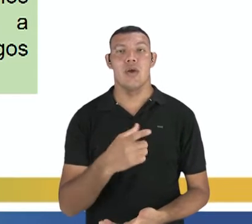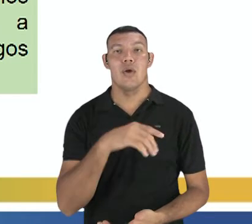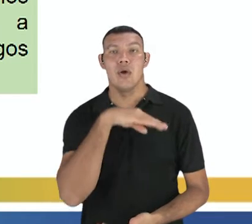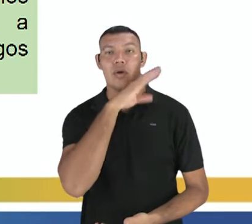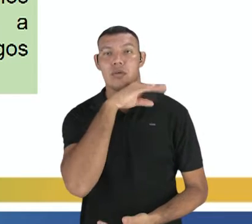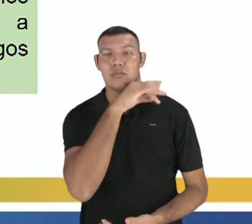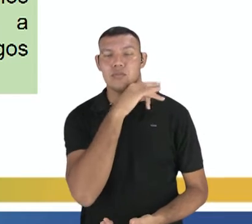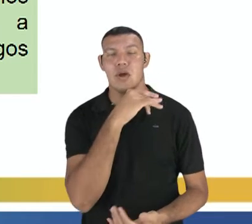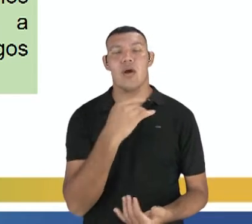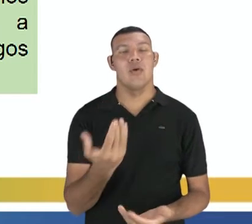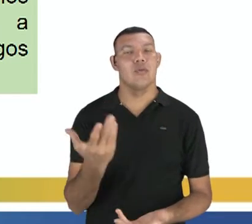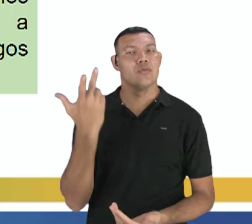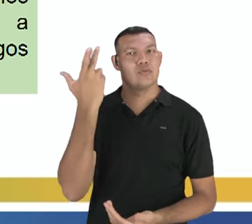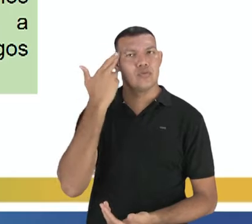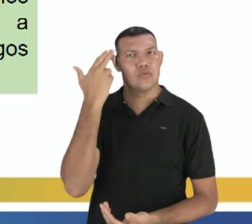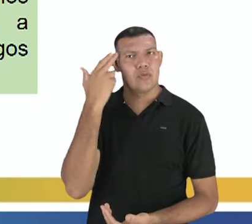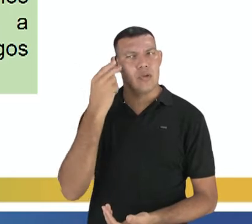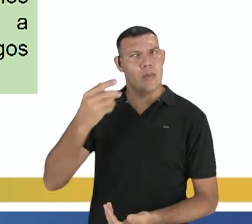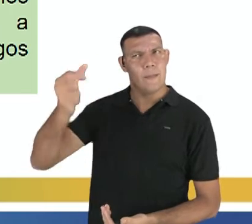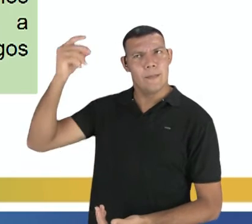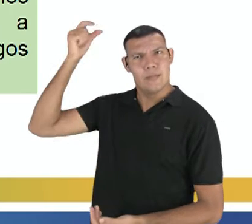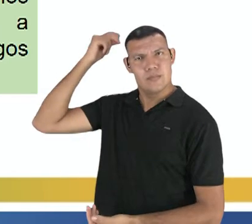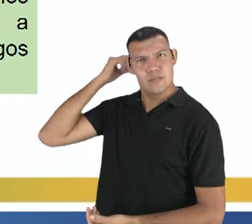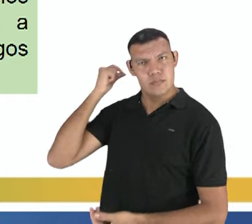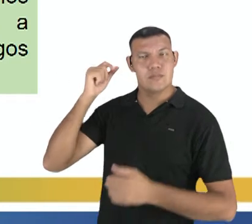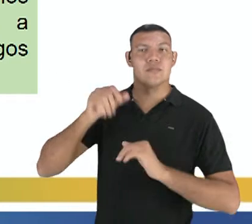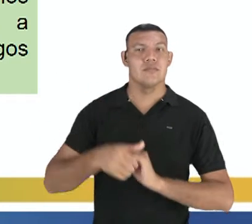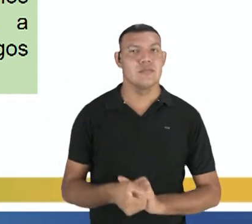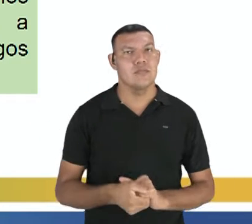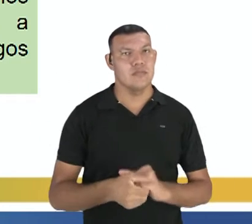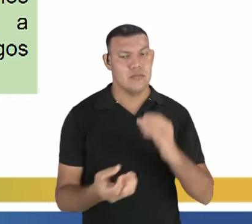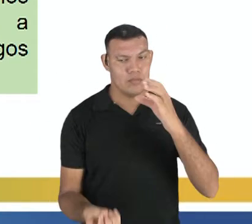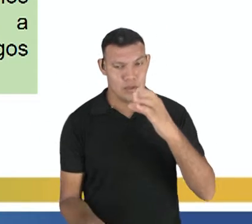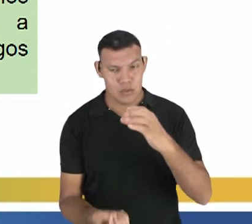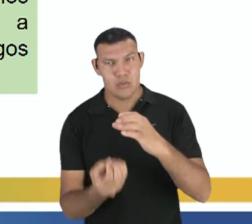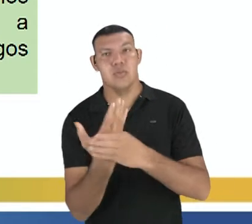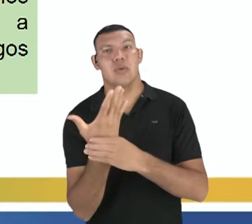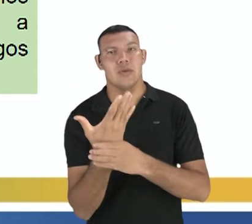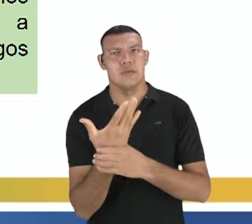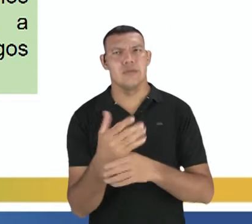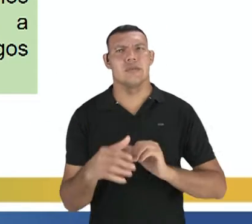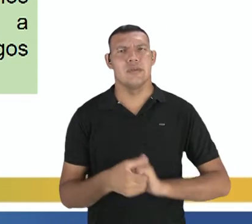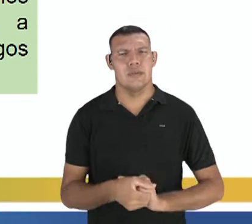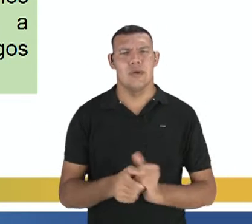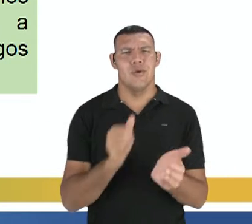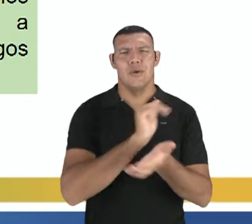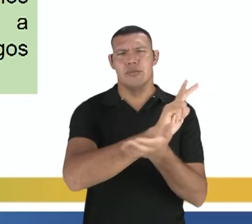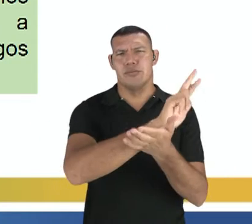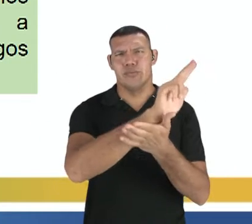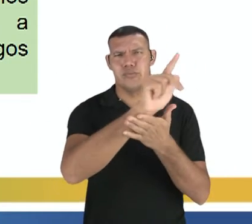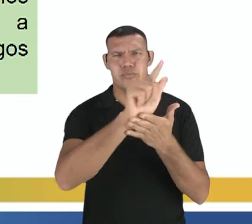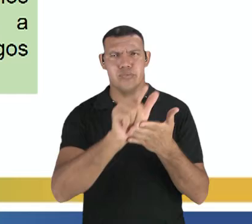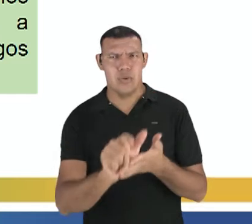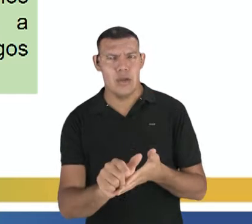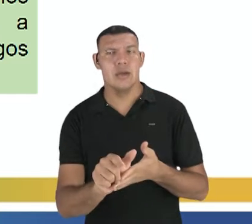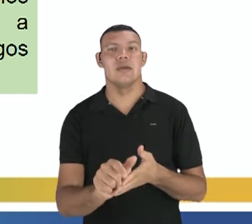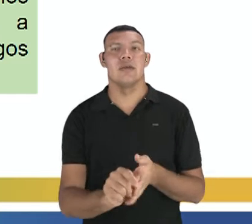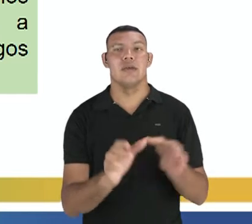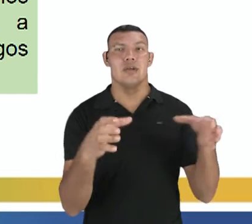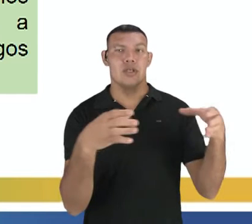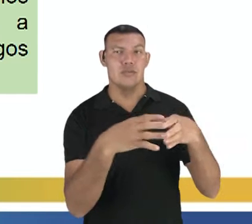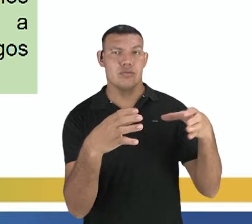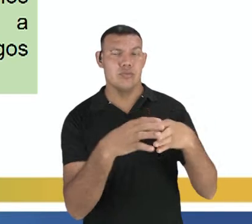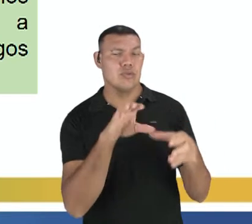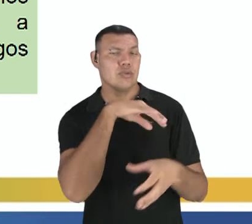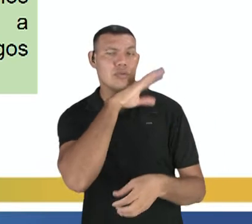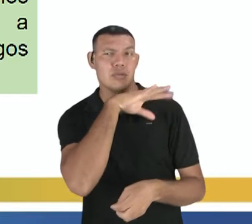dessa ideia, a partir desse ancestral em comum, surgiram enormes variedades de espécies que encontramos